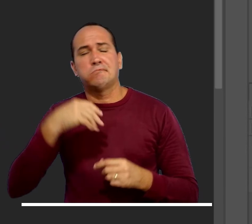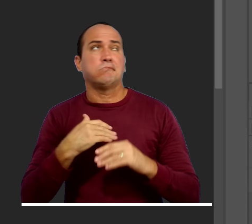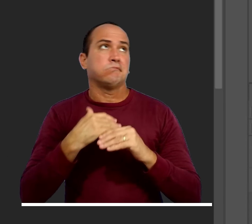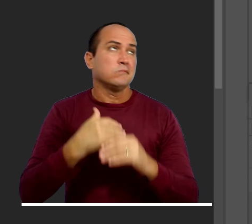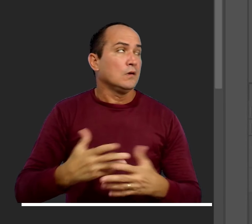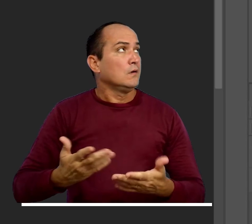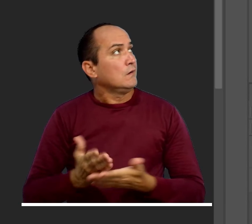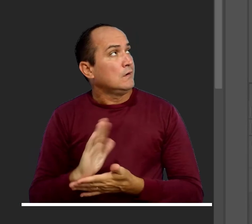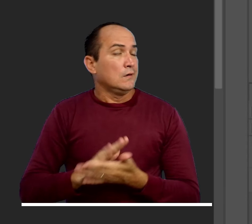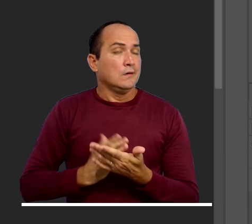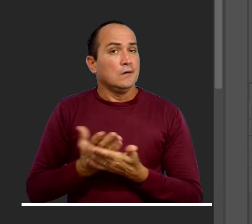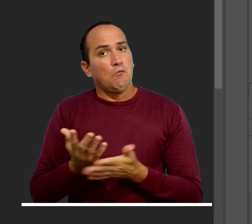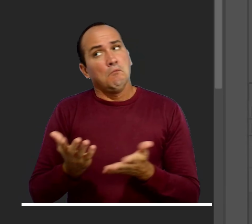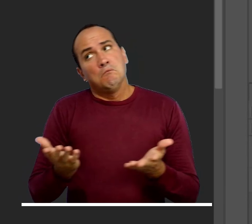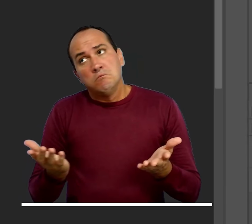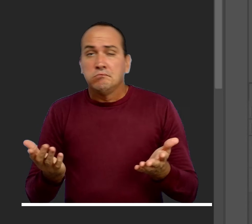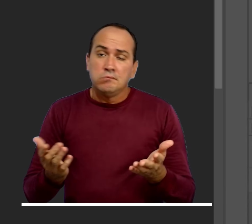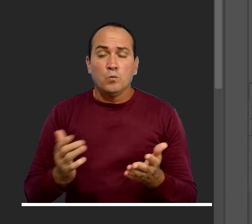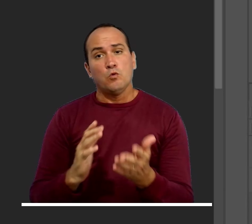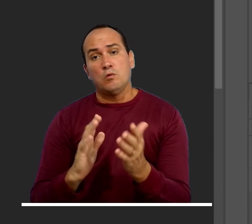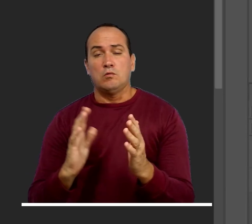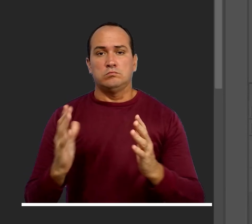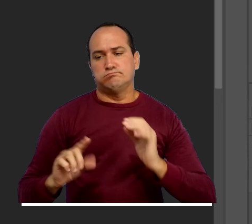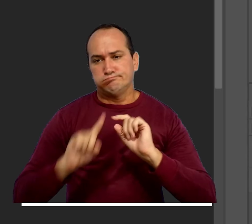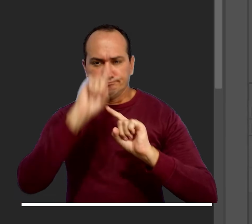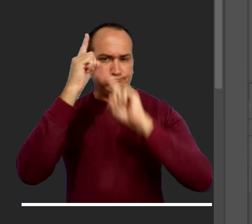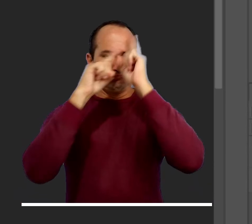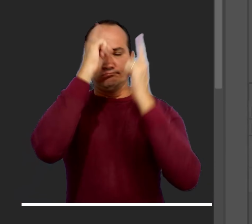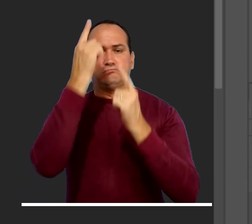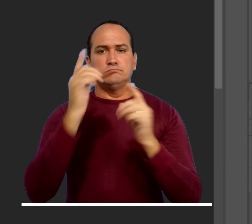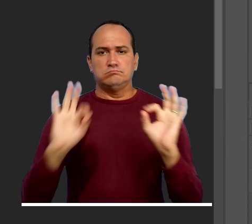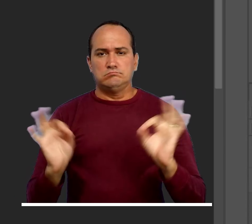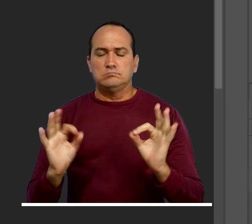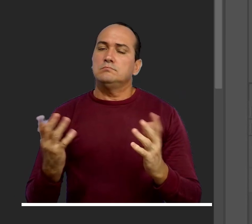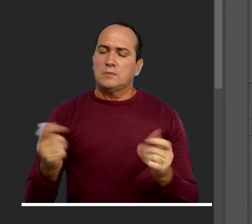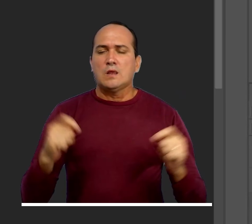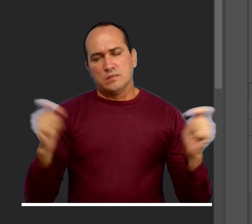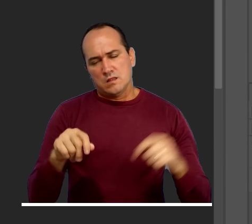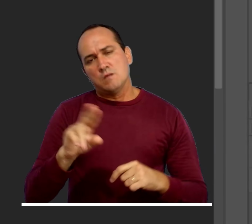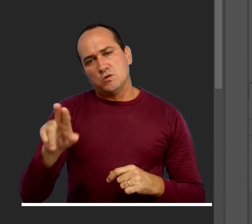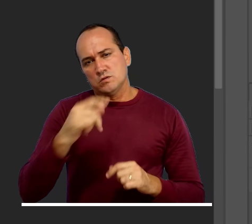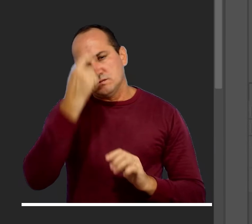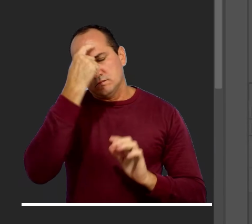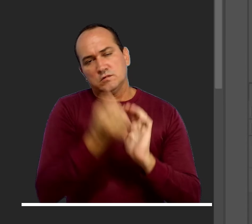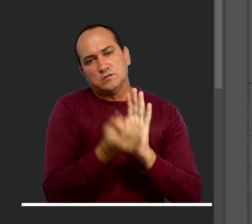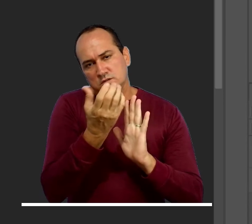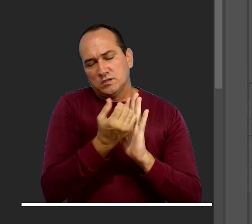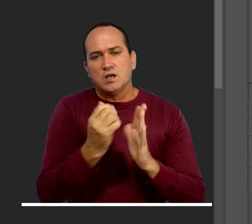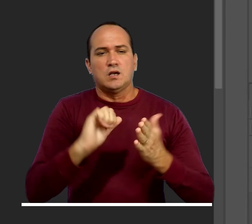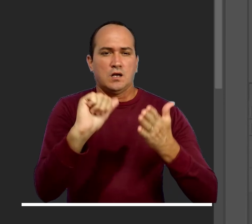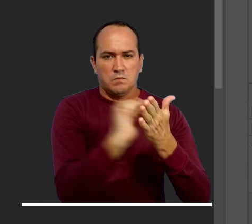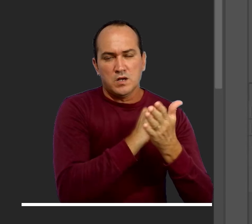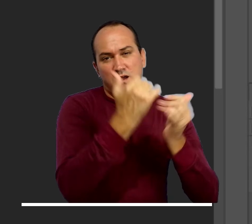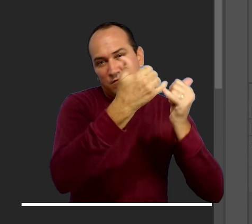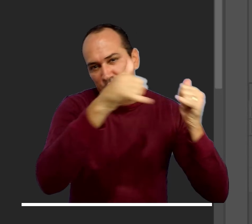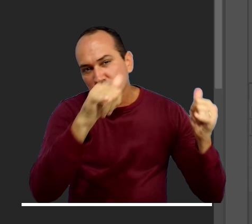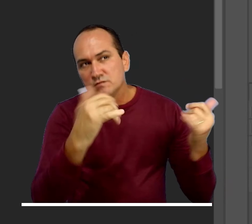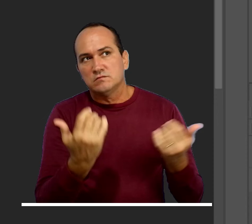monótono, cansativo ou não ser um trabalho criativo, e assim a gente pode utilizar a ferramenta de IA para, por exemplo, apagar